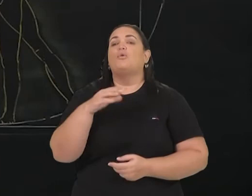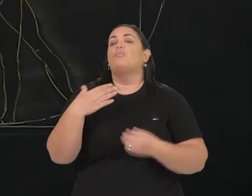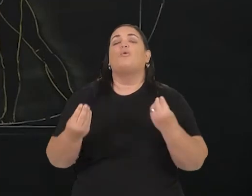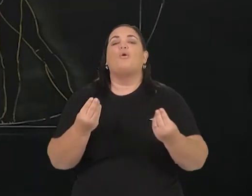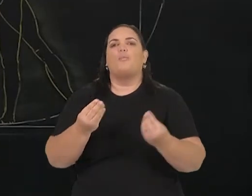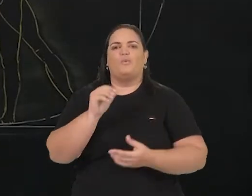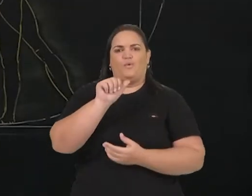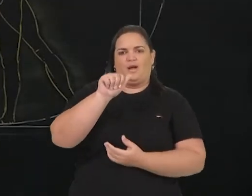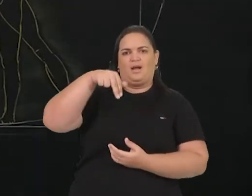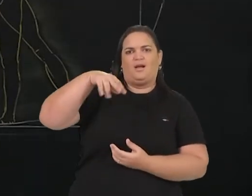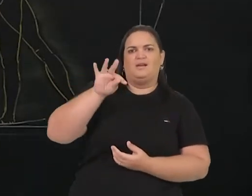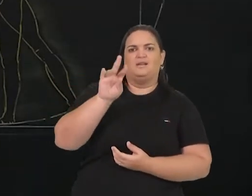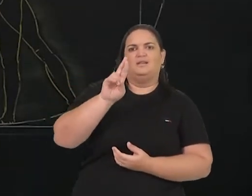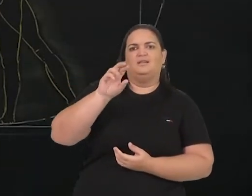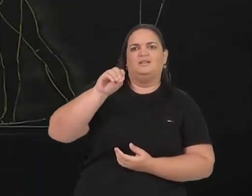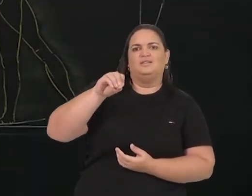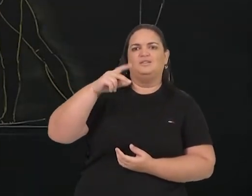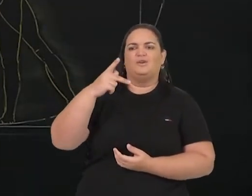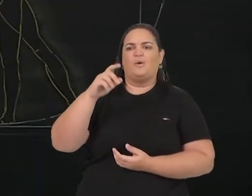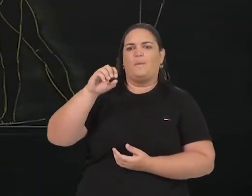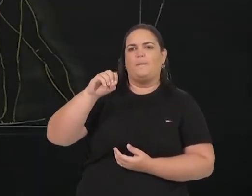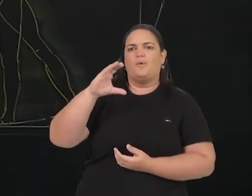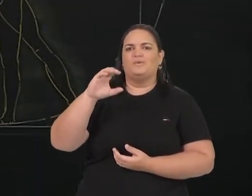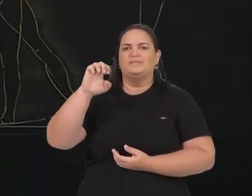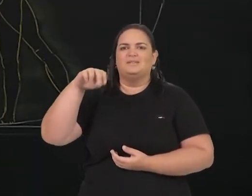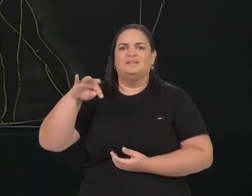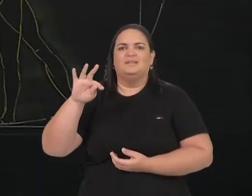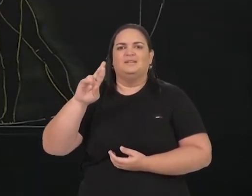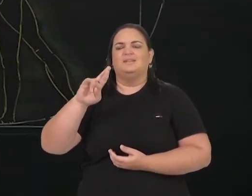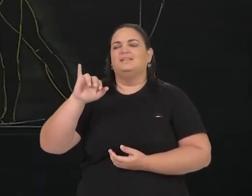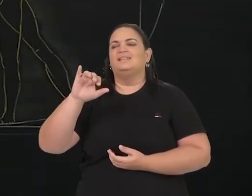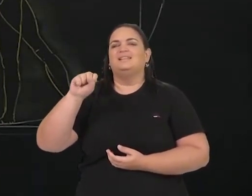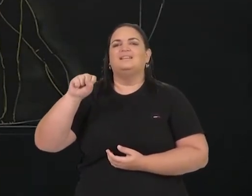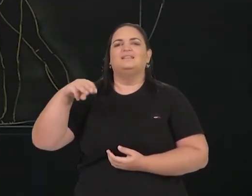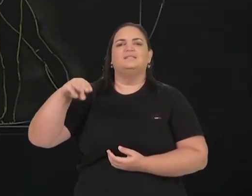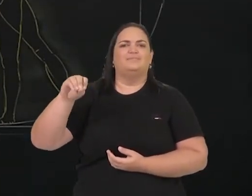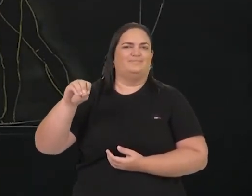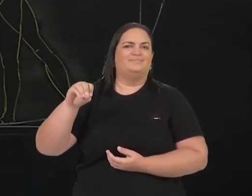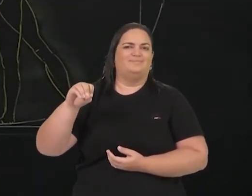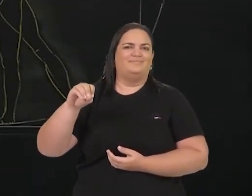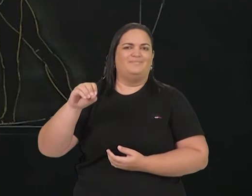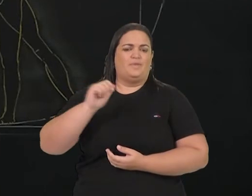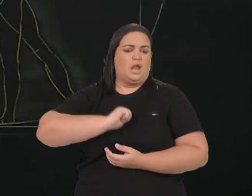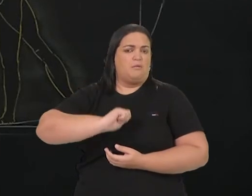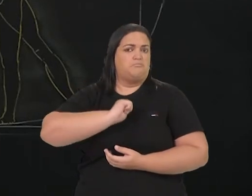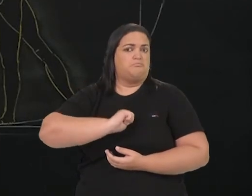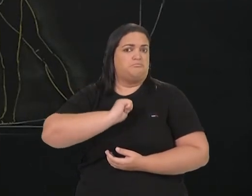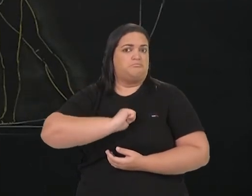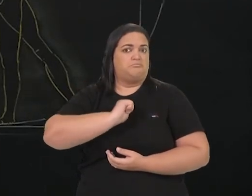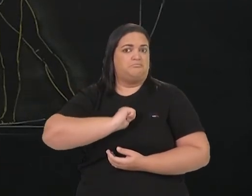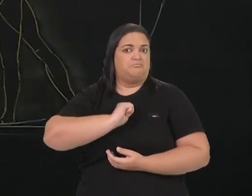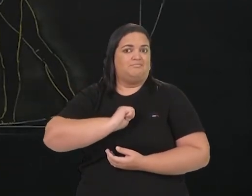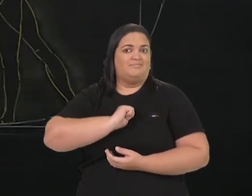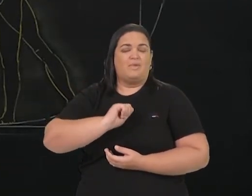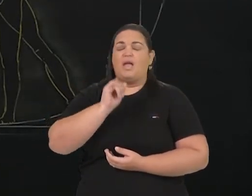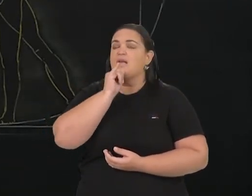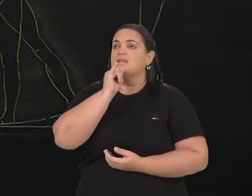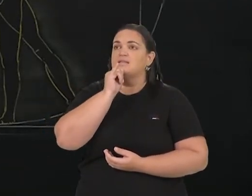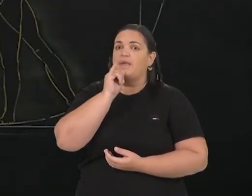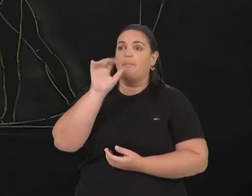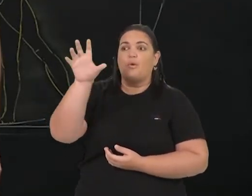antropocentrismo. Né? Olha, hoje a gente está trabalhando bastante com as palavras, hein? Né? A ideia de antropo, que está ligada ao homem, no